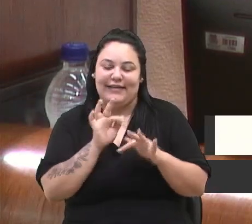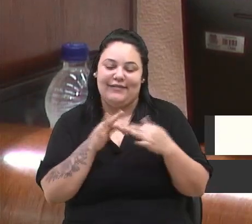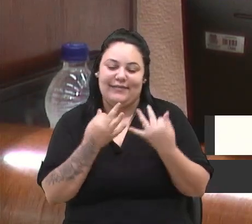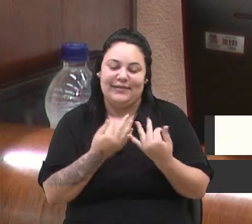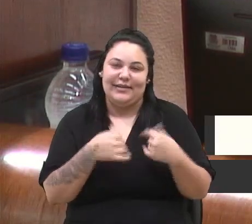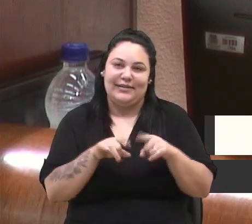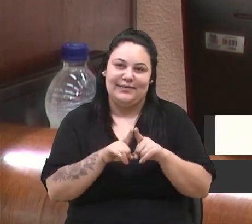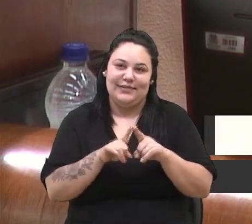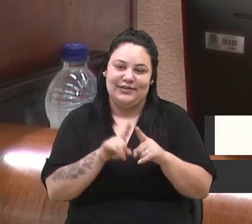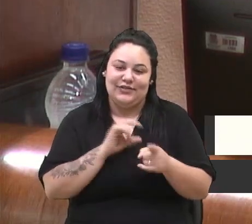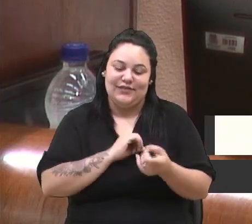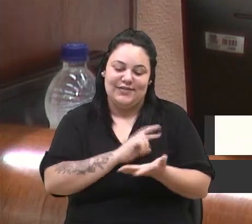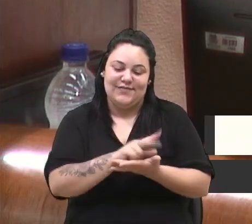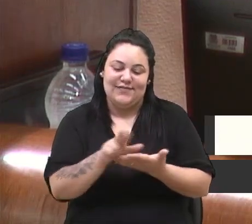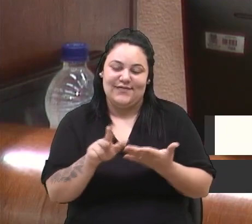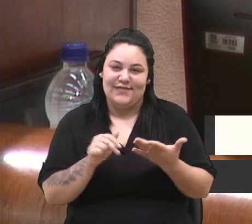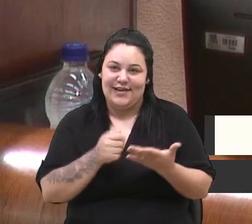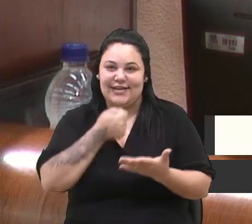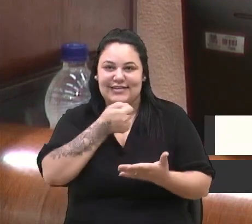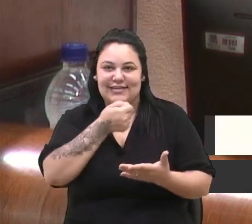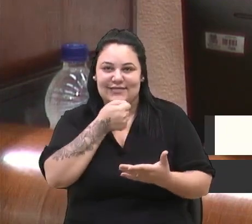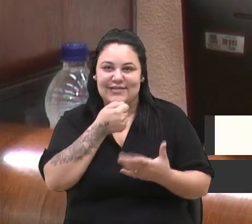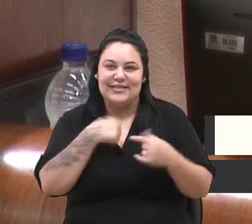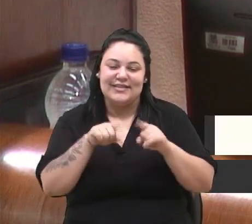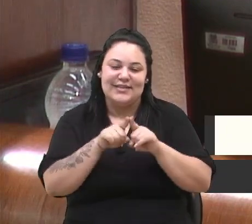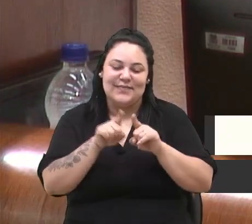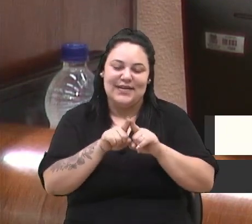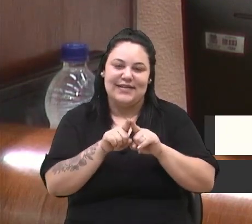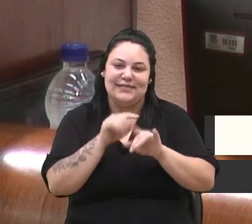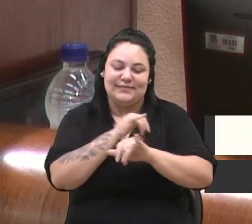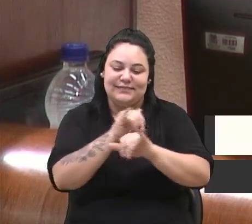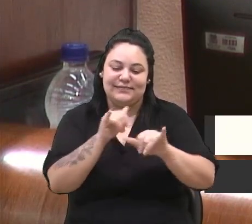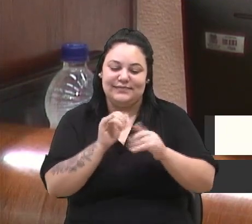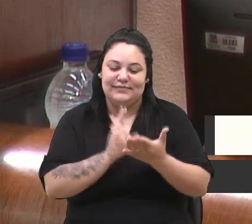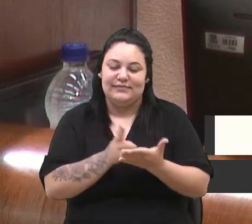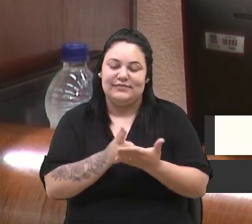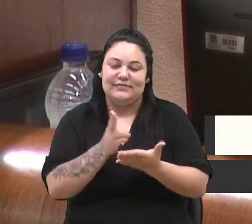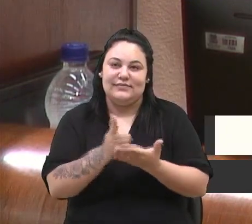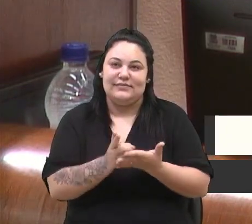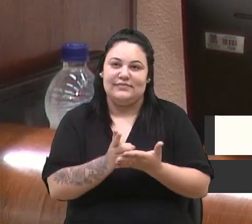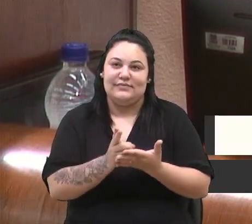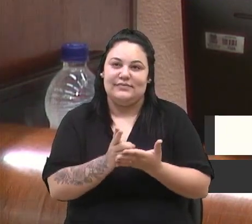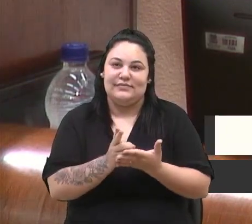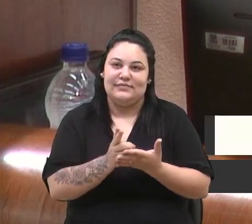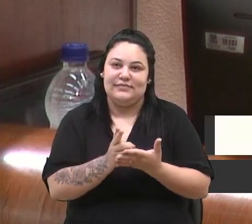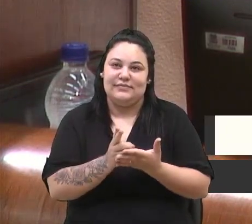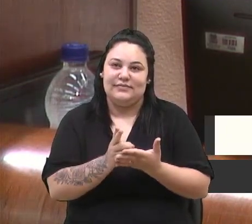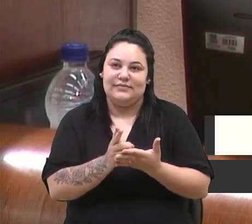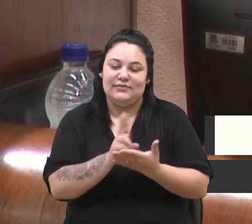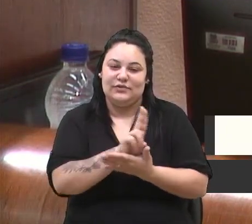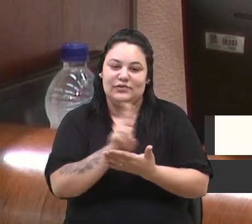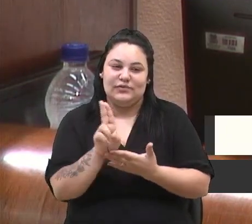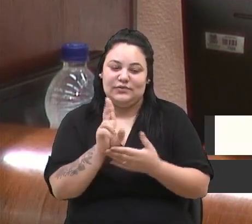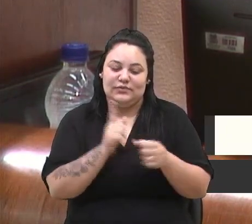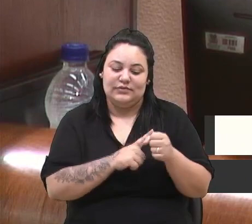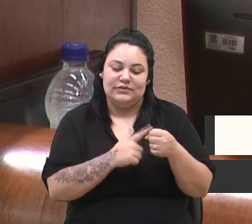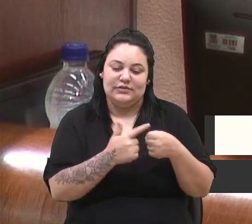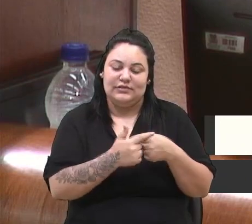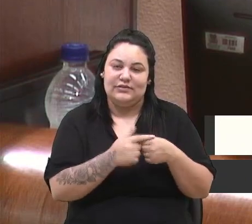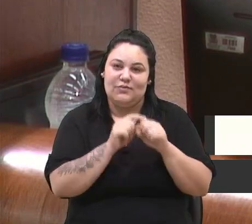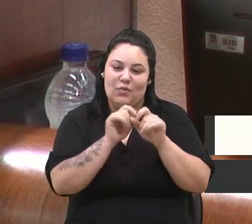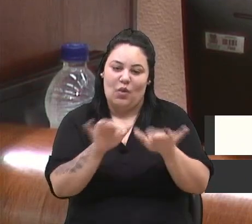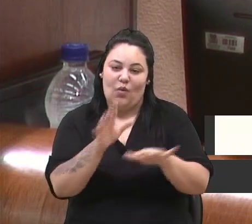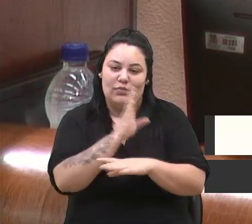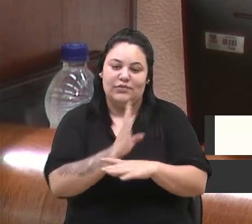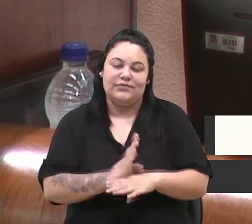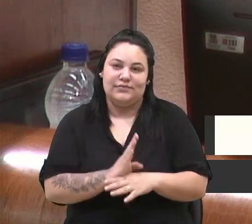fez uma série de reportagens, muitas vezes com ele, sempre levando o nome da nossa cidade para o Brasil, para o